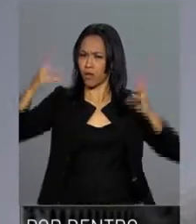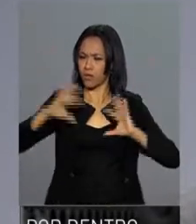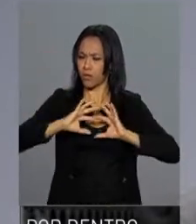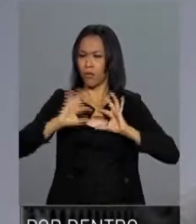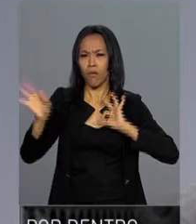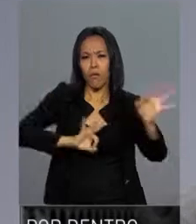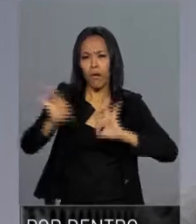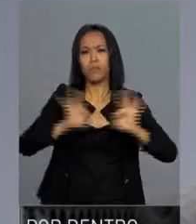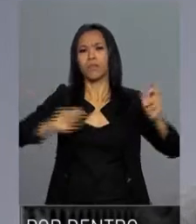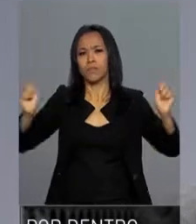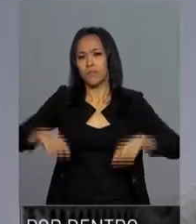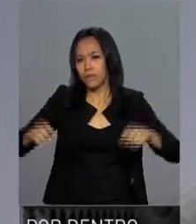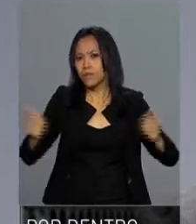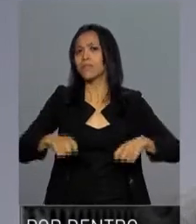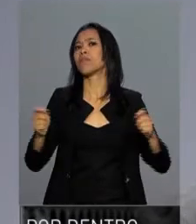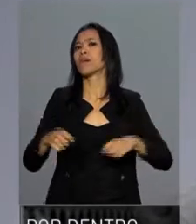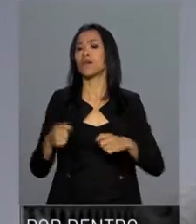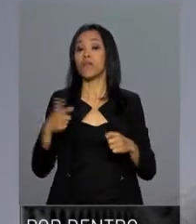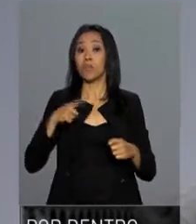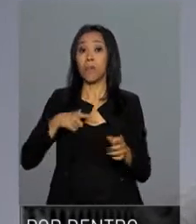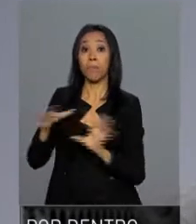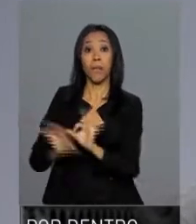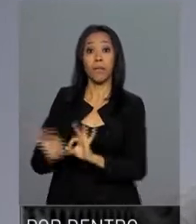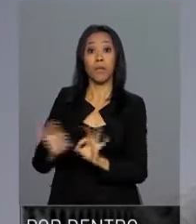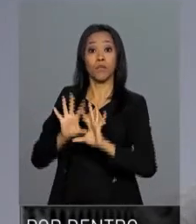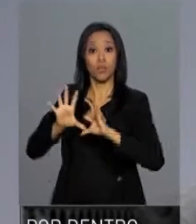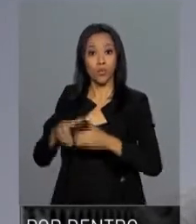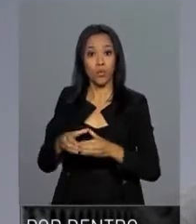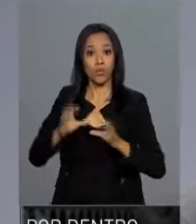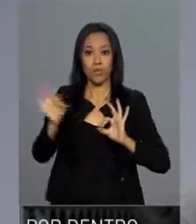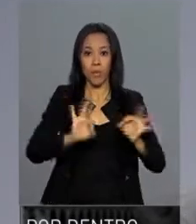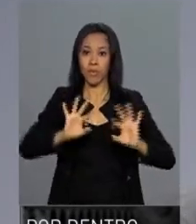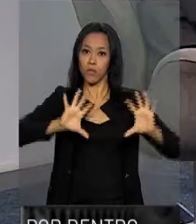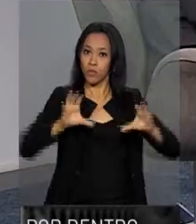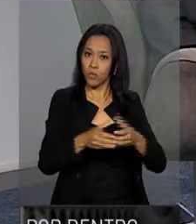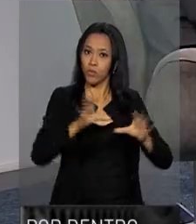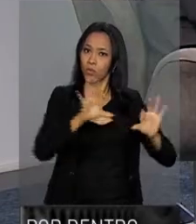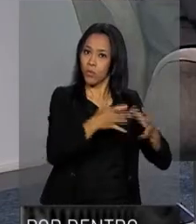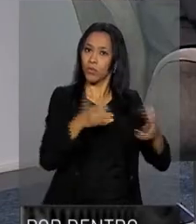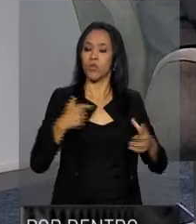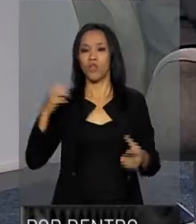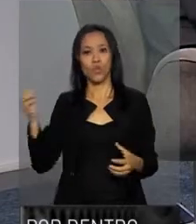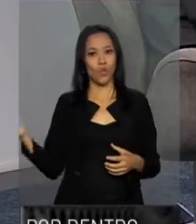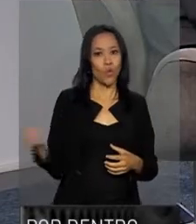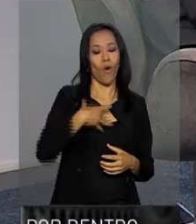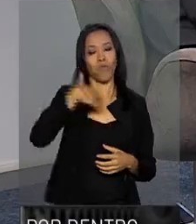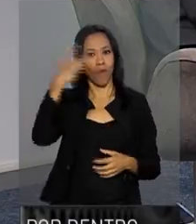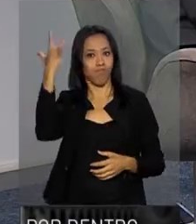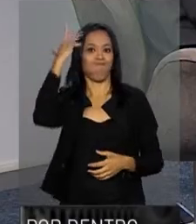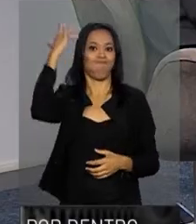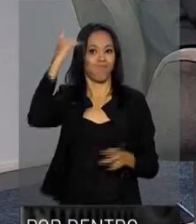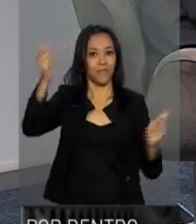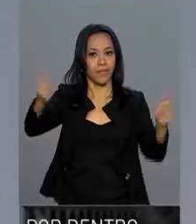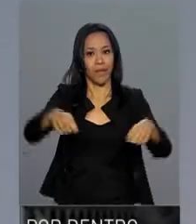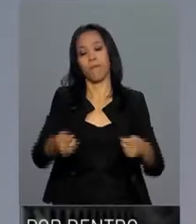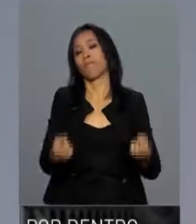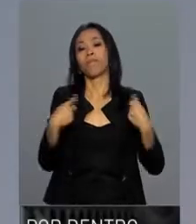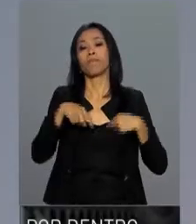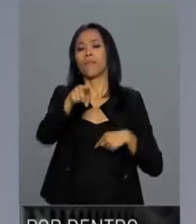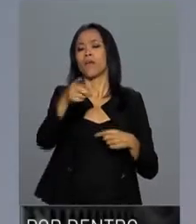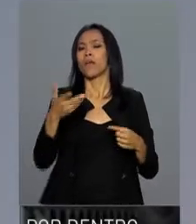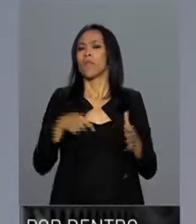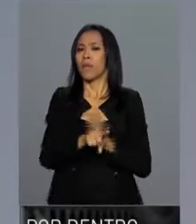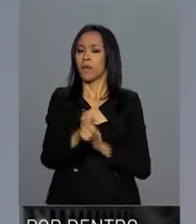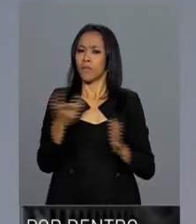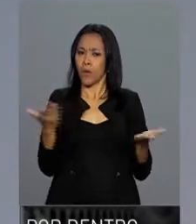toda a preparação da nossa gente equipes e prospecção de novos talentos o ministro a lei de incentivo ao esporte completou 10